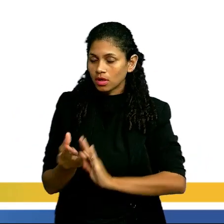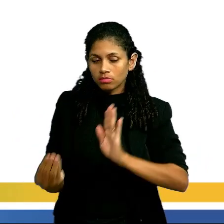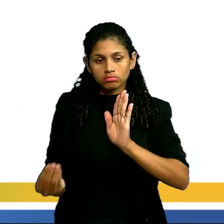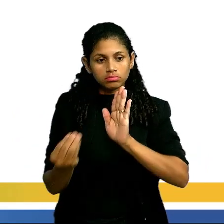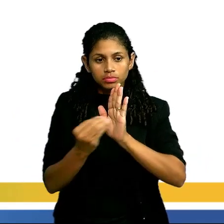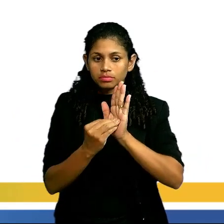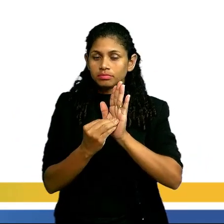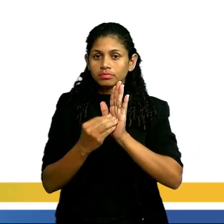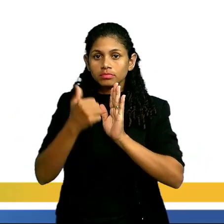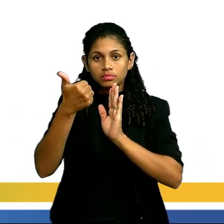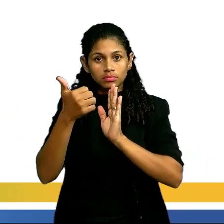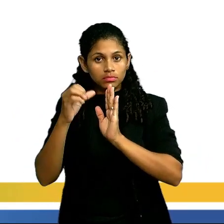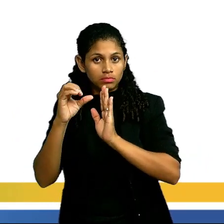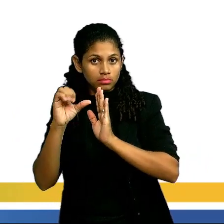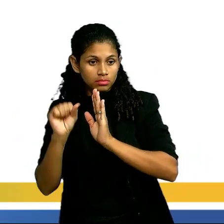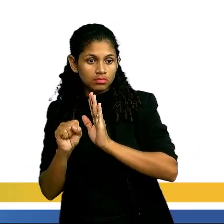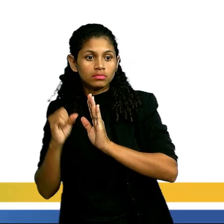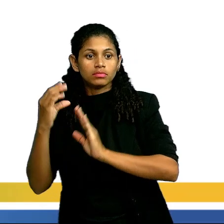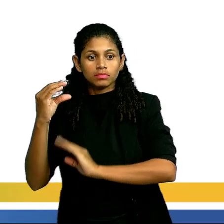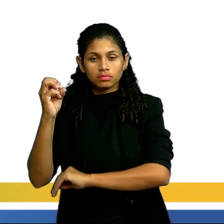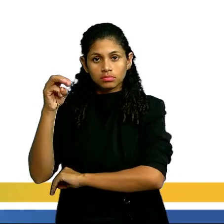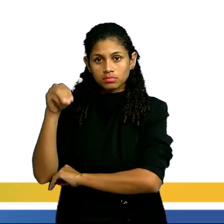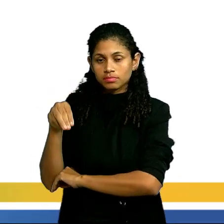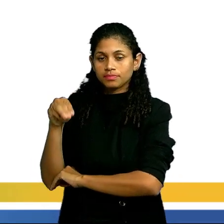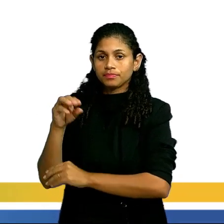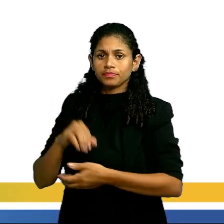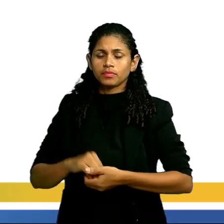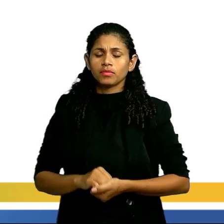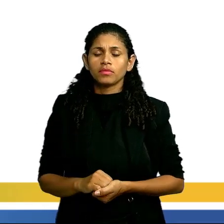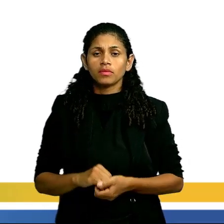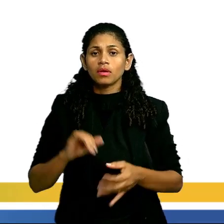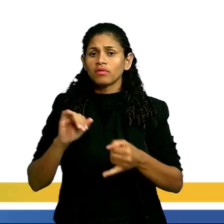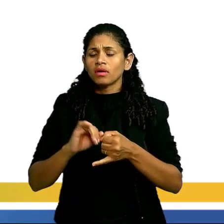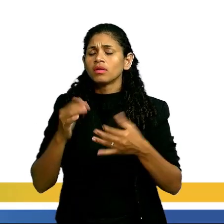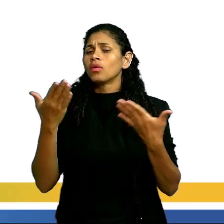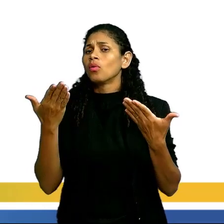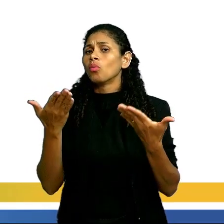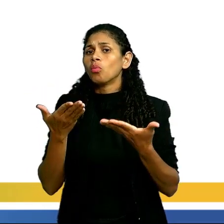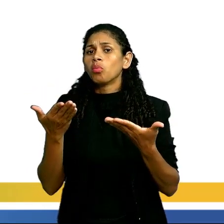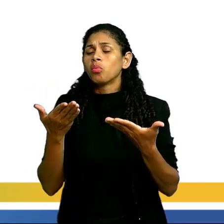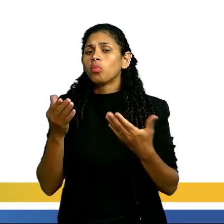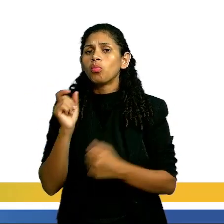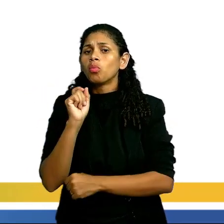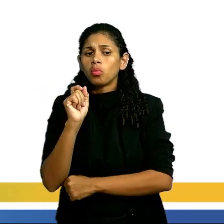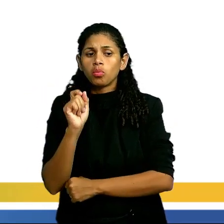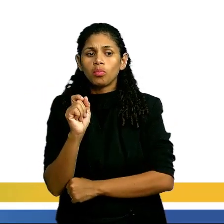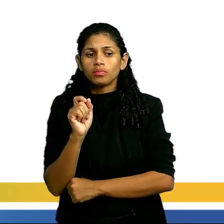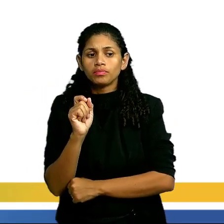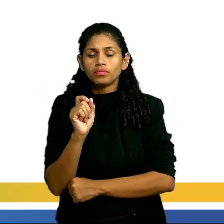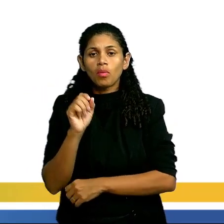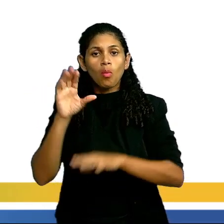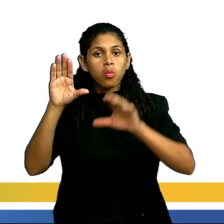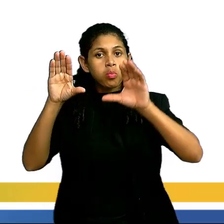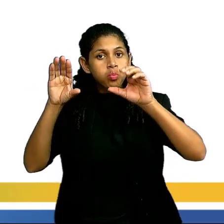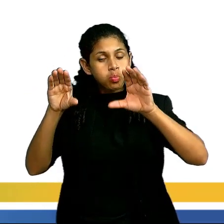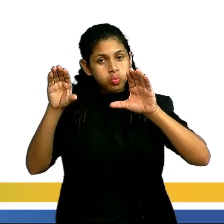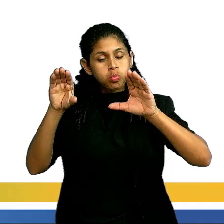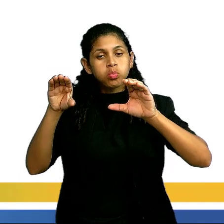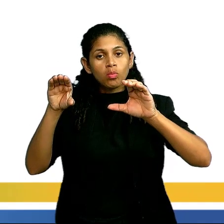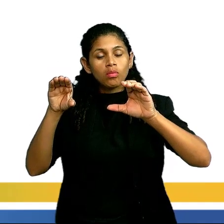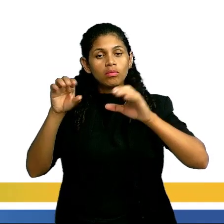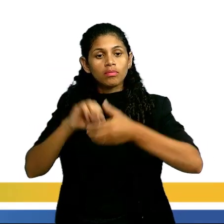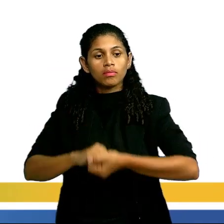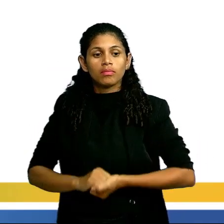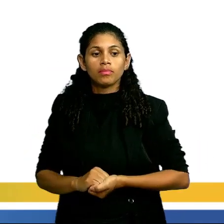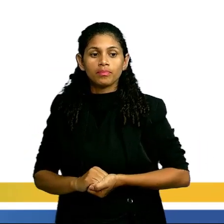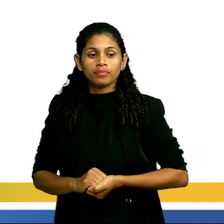a espessura aí é 18 centímetros. O que a gente vai fazer agora? A gente vai ver o volume, né? Então